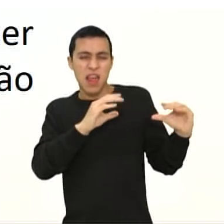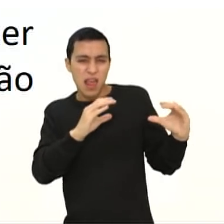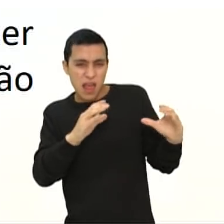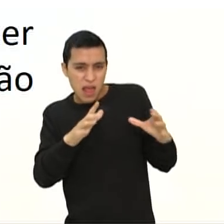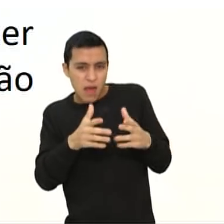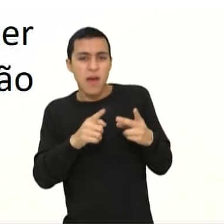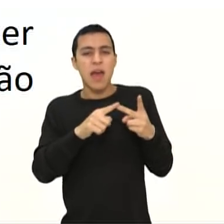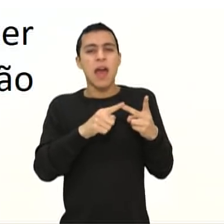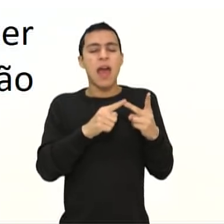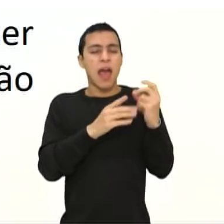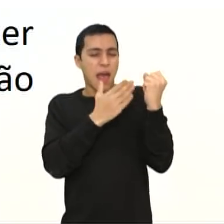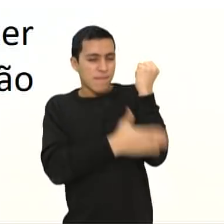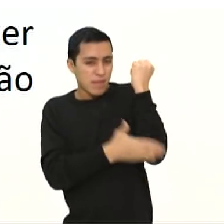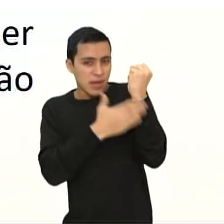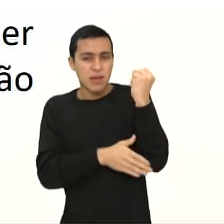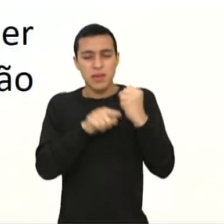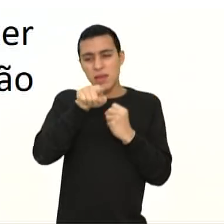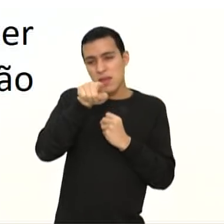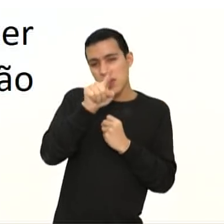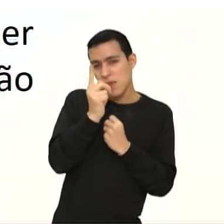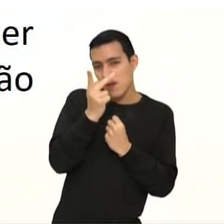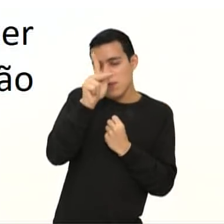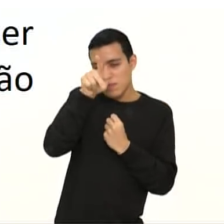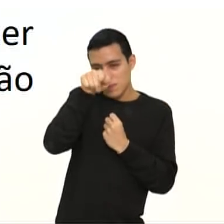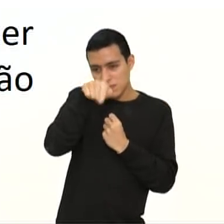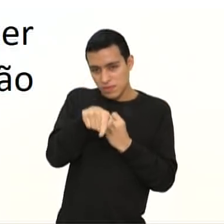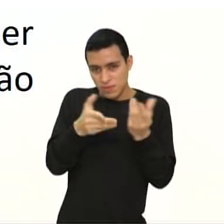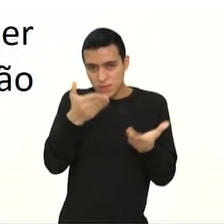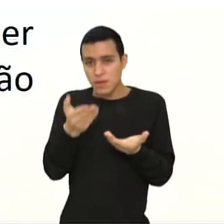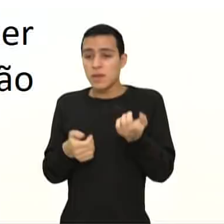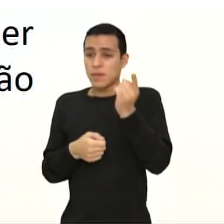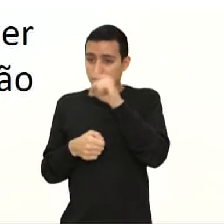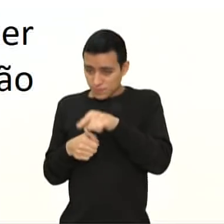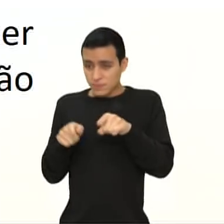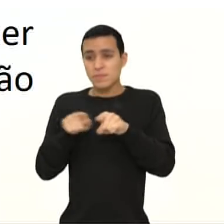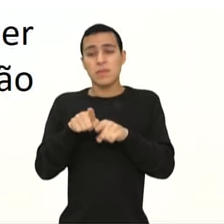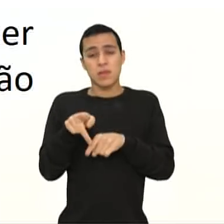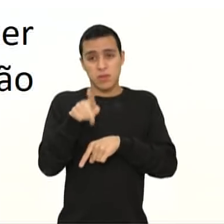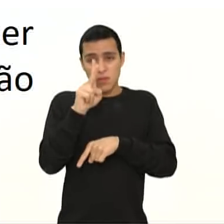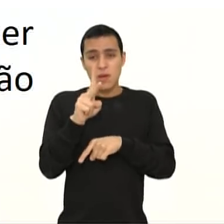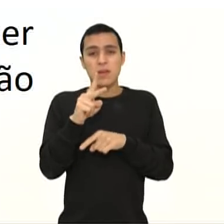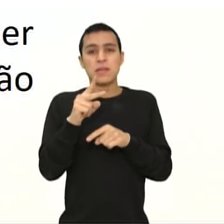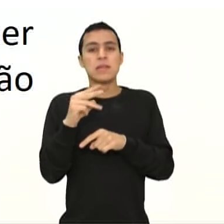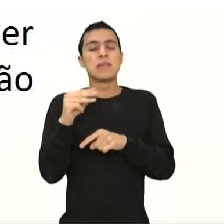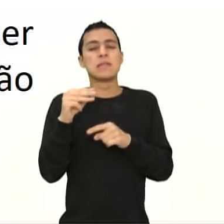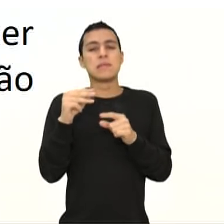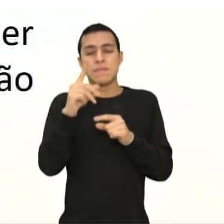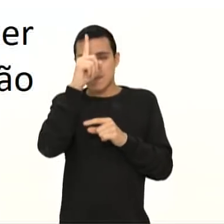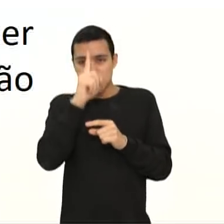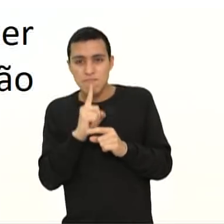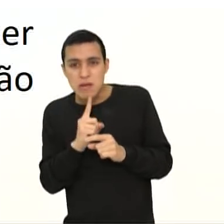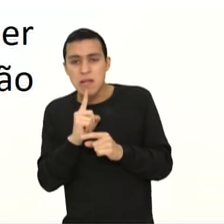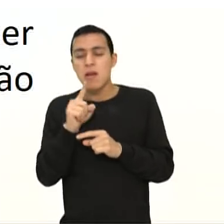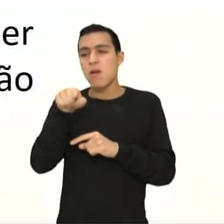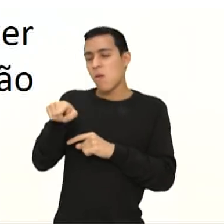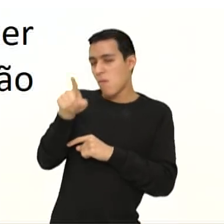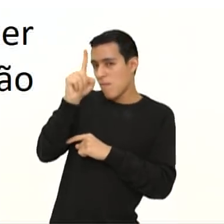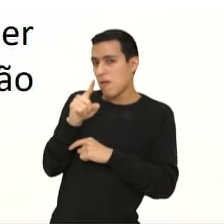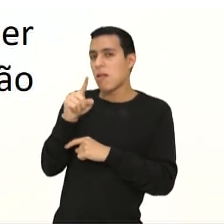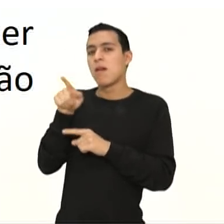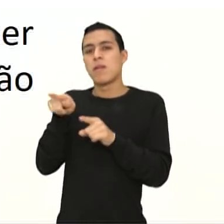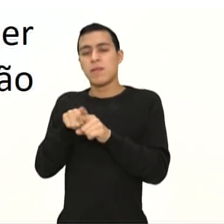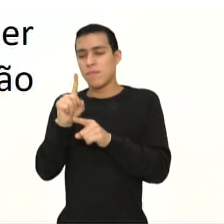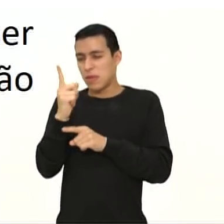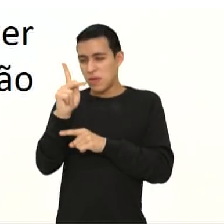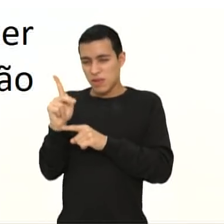um pezinho de 1 quilo. A balança 2 tem também 2 melões, um melão e um pezinho de 1